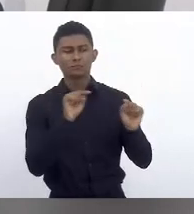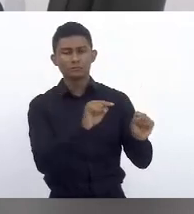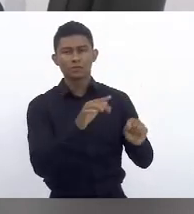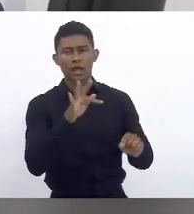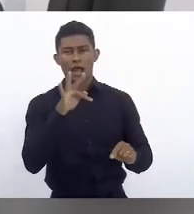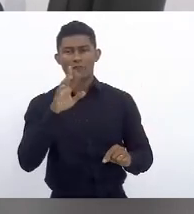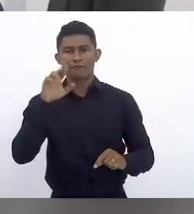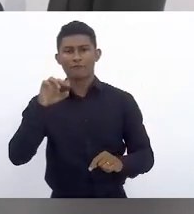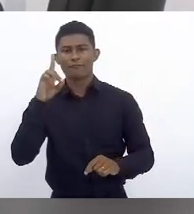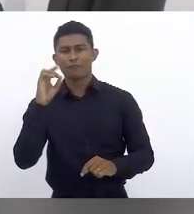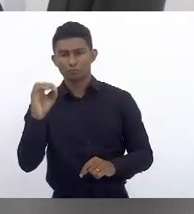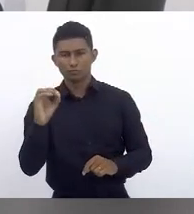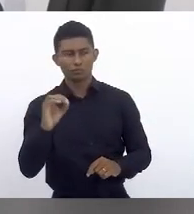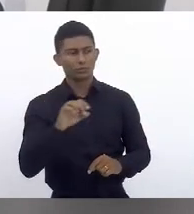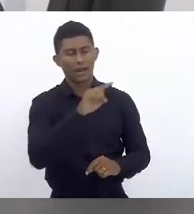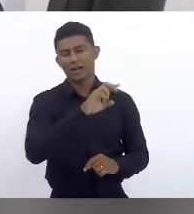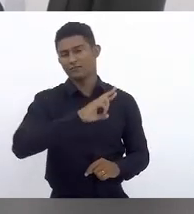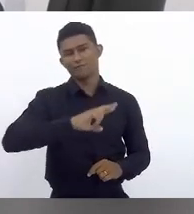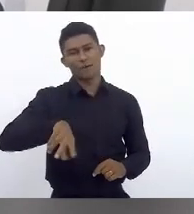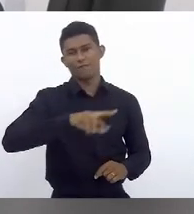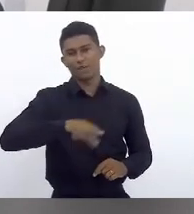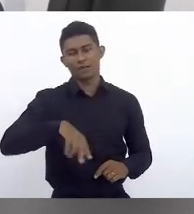tem nada a ver em